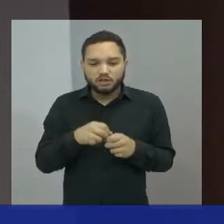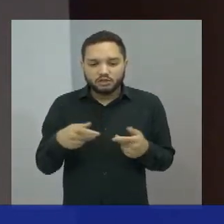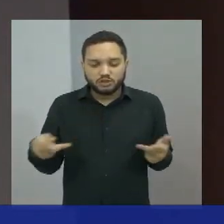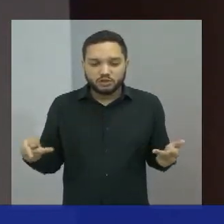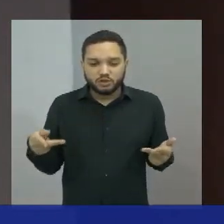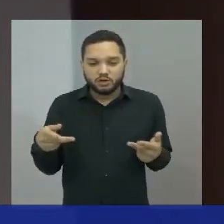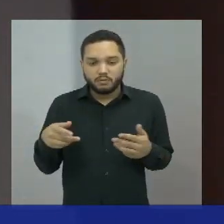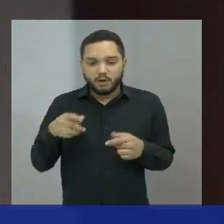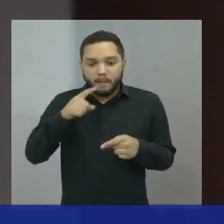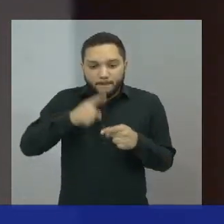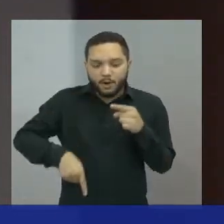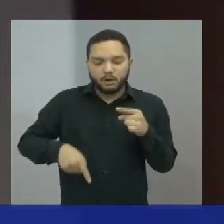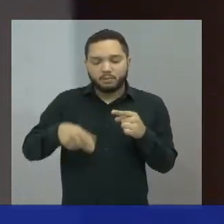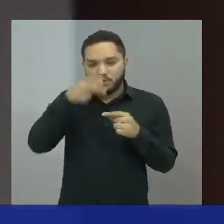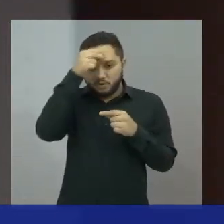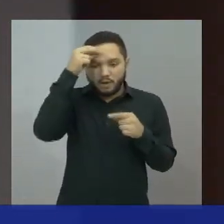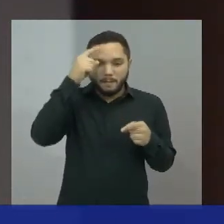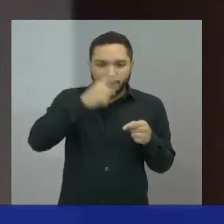de Fortaleza.